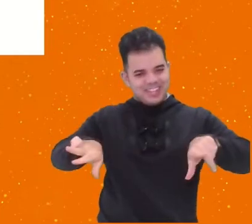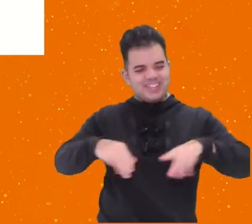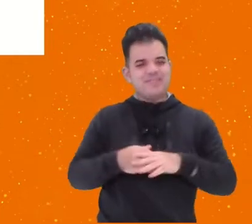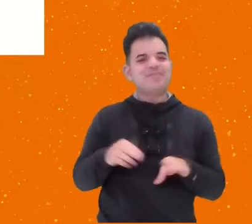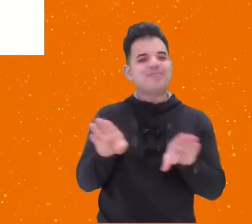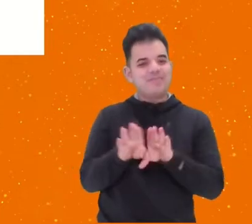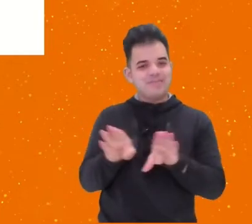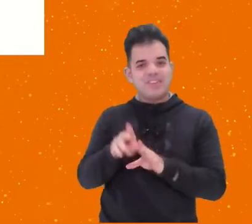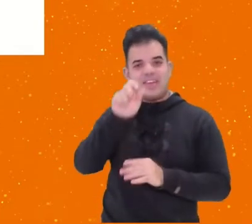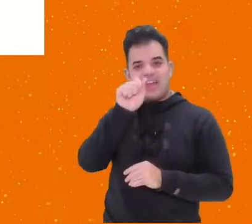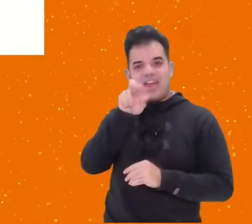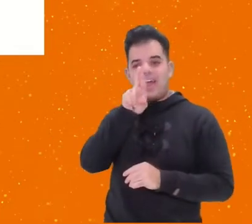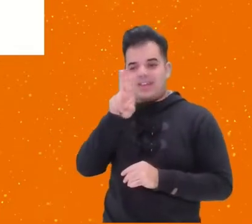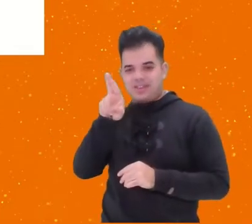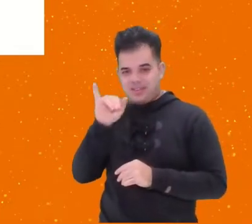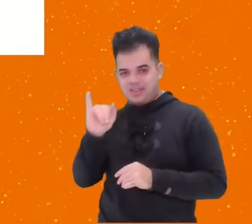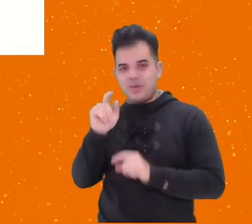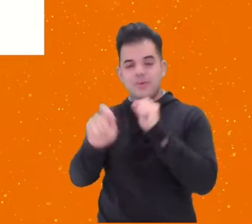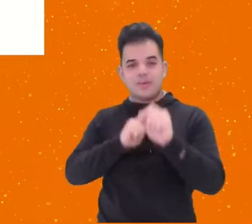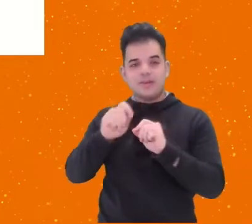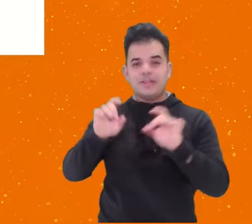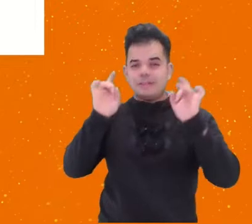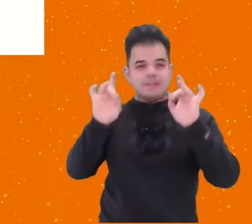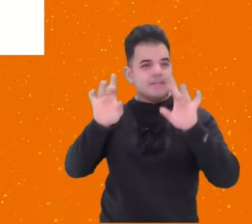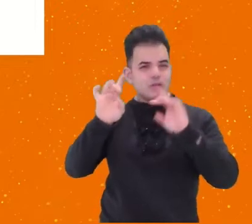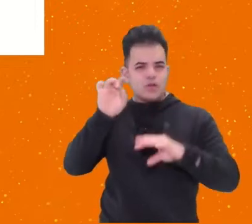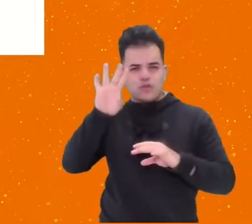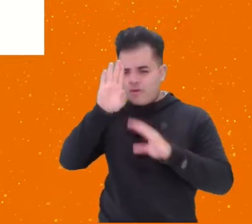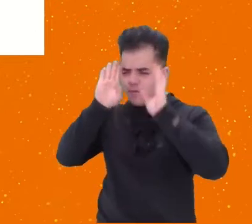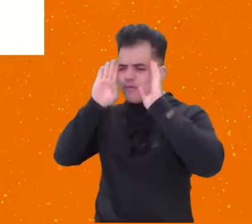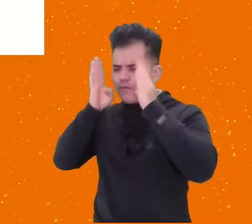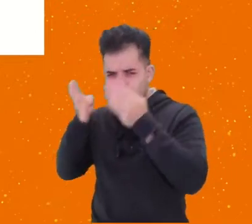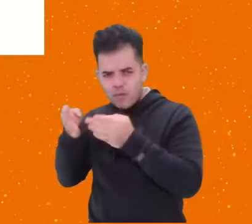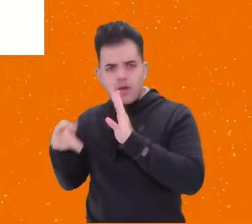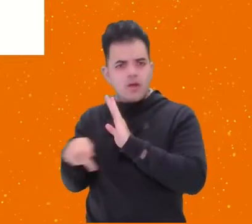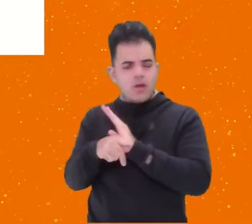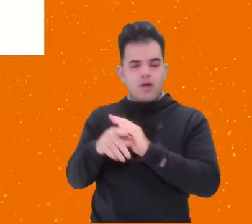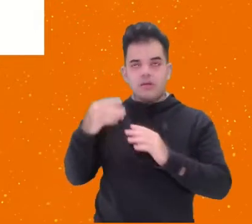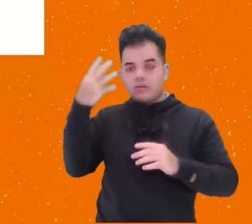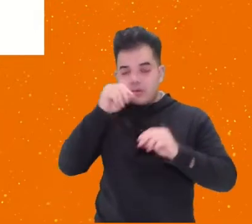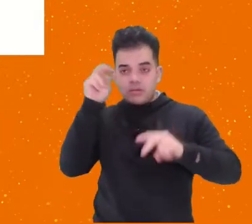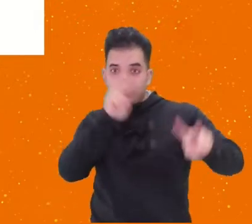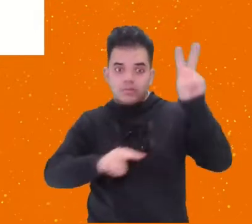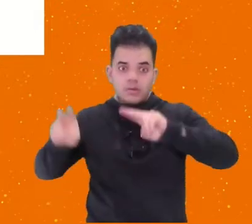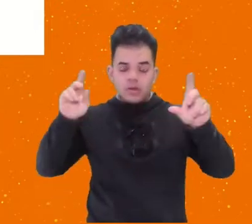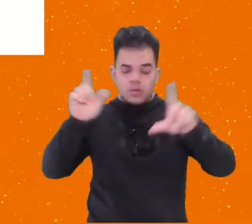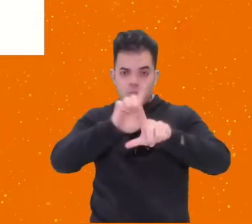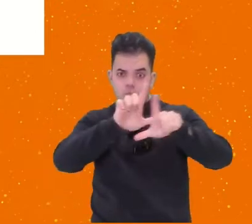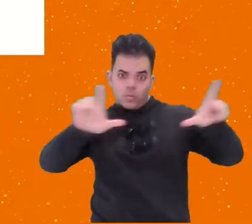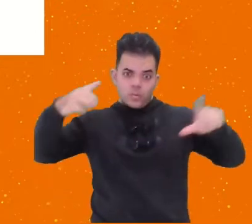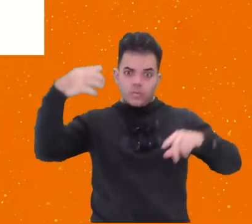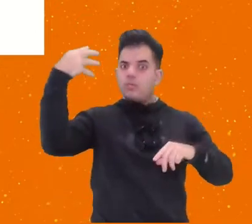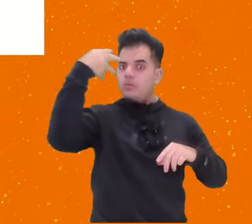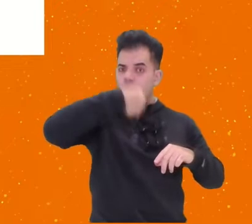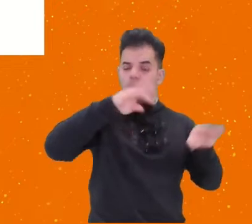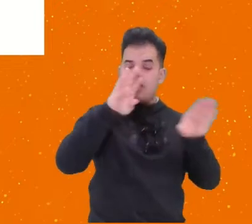Arri sempre privilegia não somente a questão de que seja da resolução, na verdade, a resolução nem foi o foco principal da